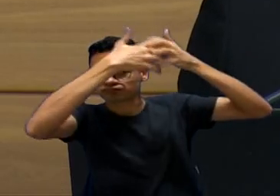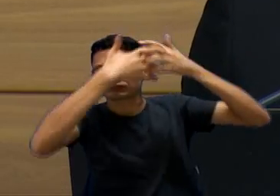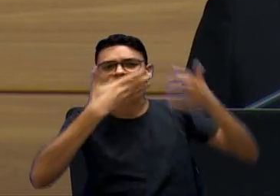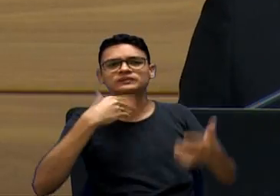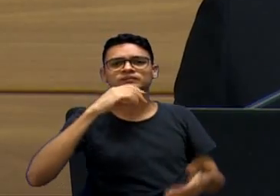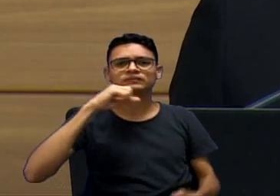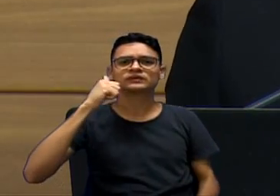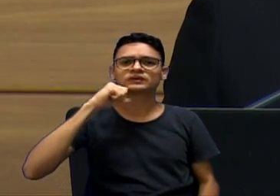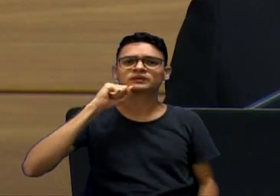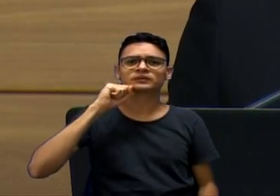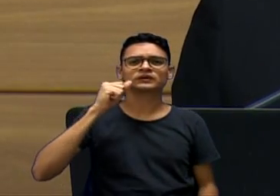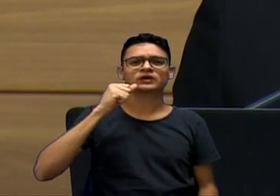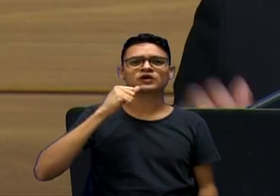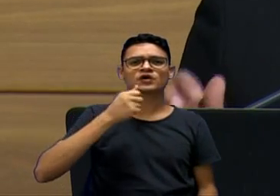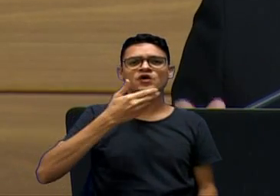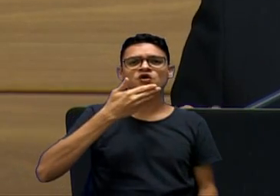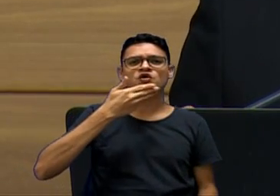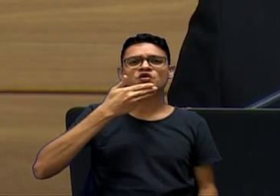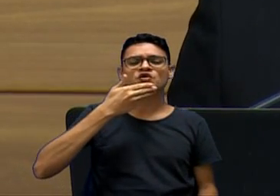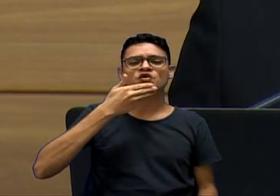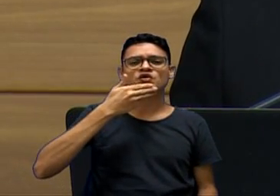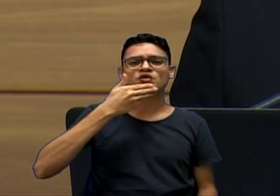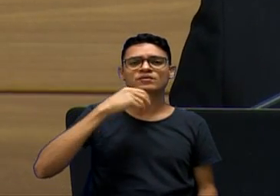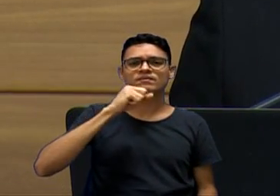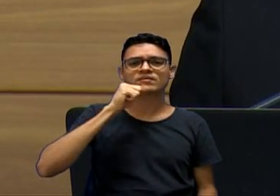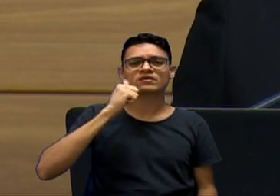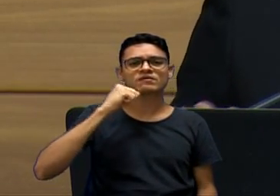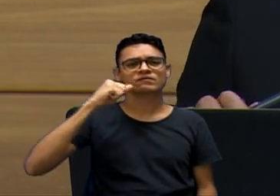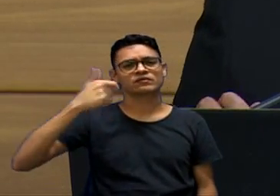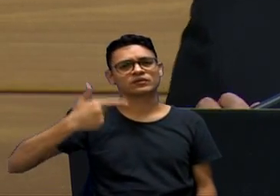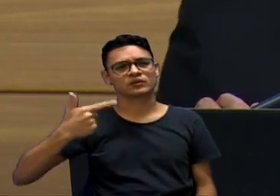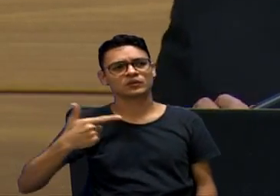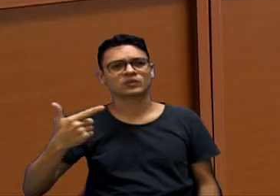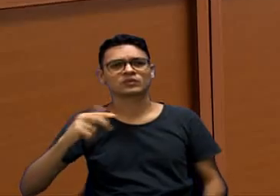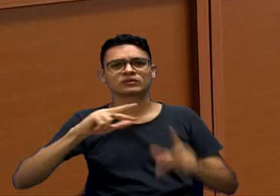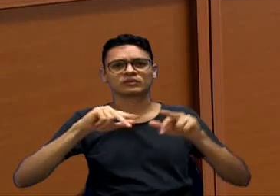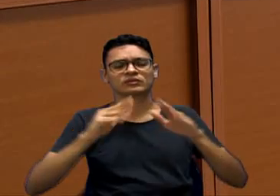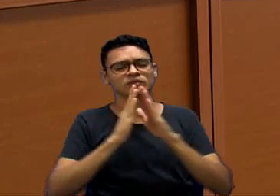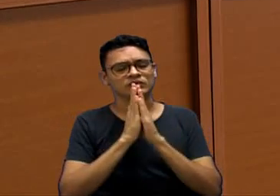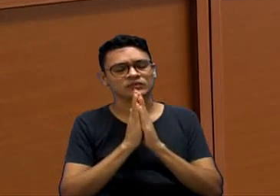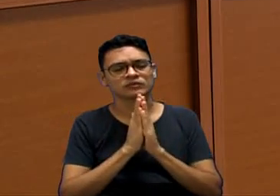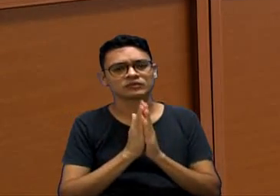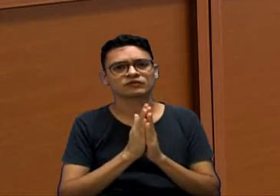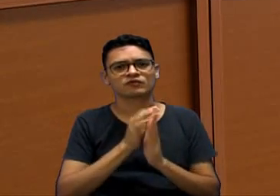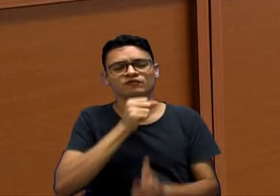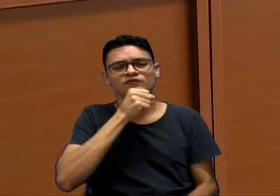os avós, os tios, tenham consciência em vacinar os seus filhos. Só isso, presidente.